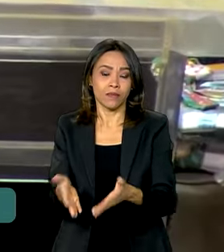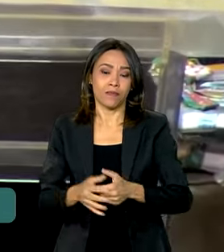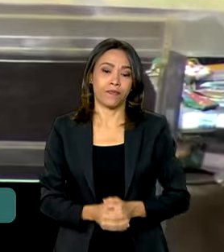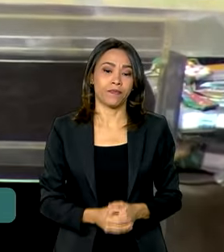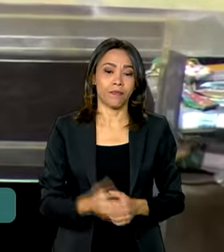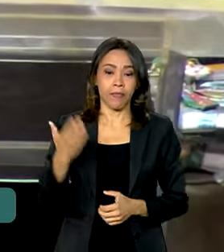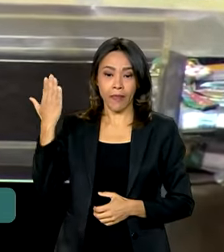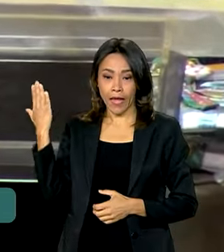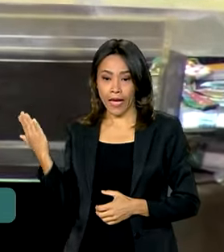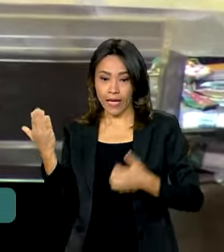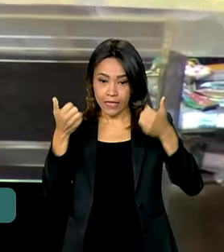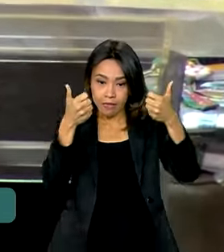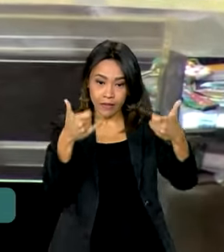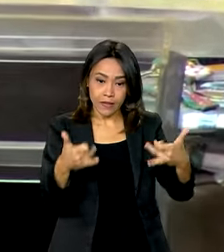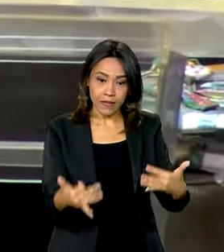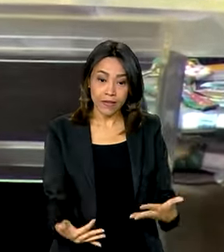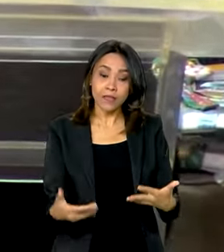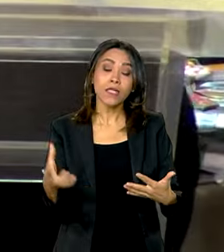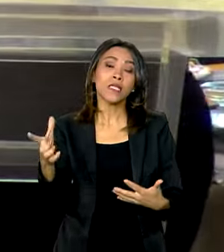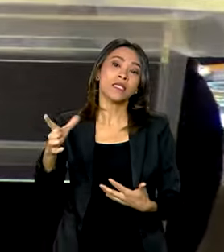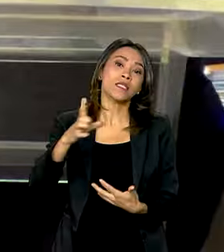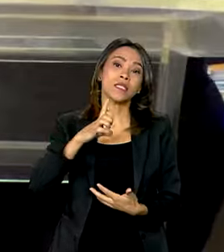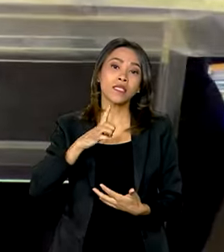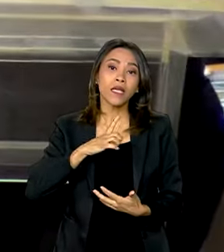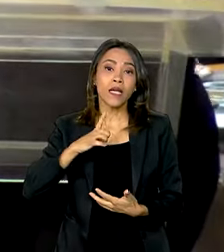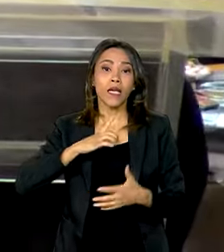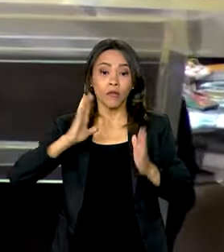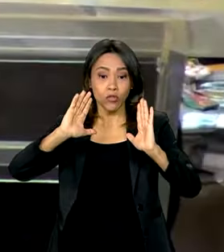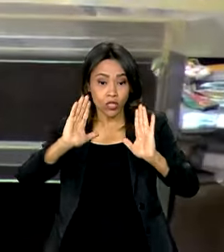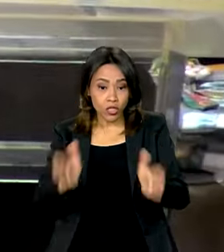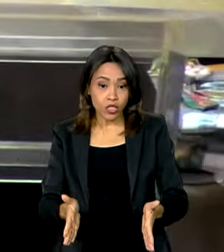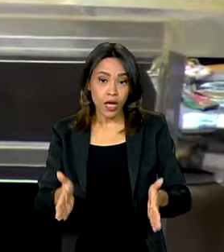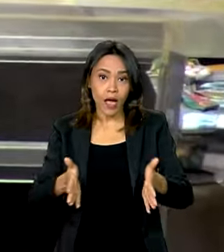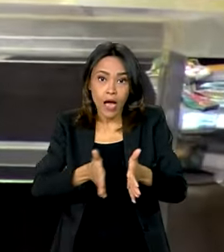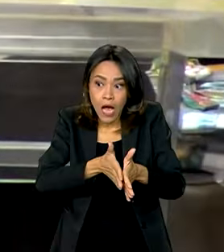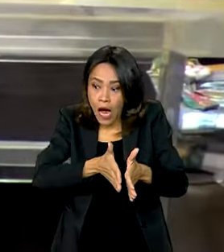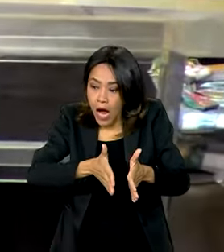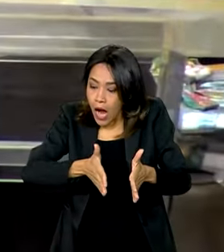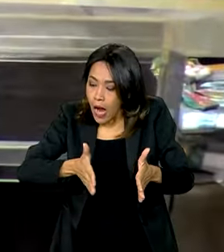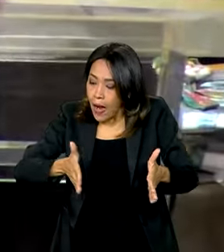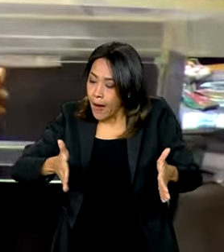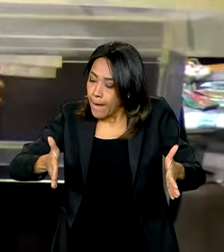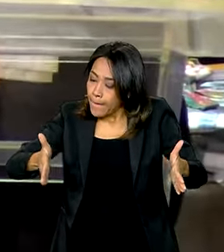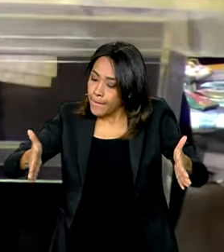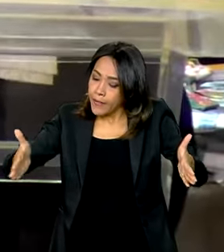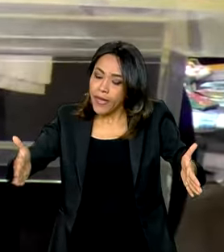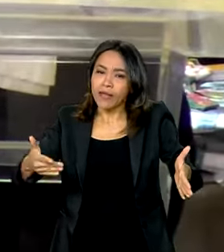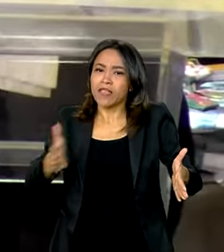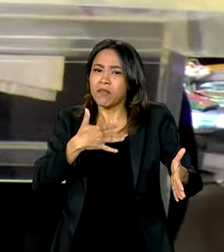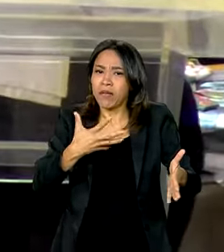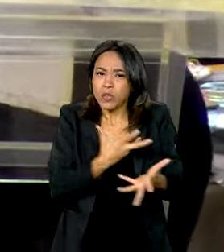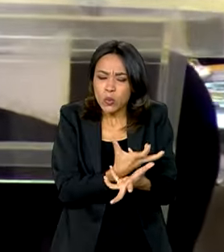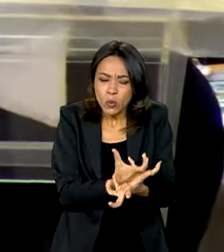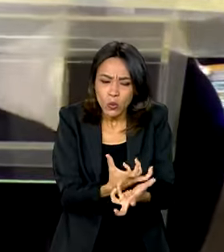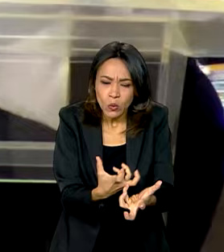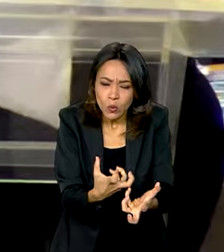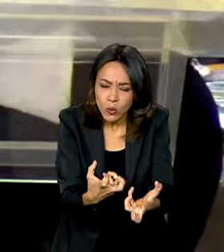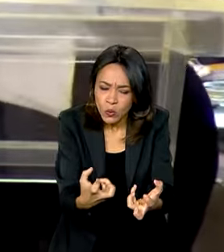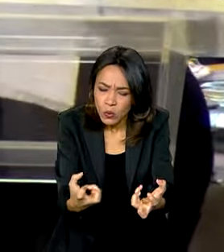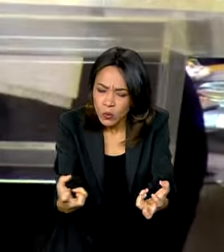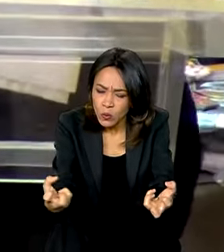já temos uma ampliação das áreas que eram semiáridas e que estão